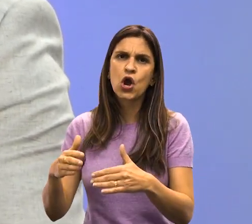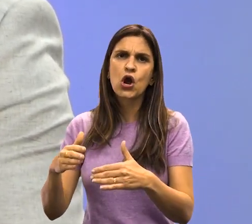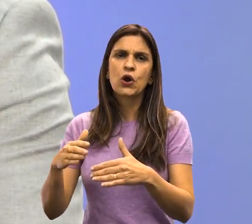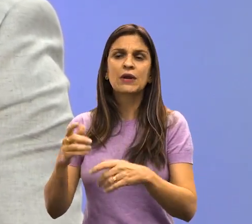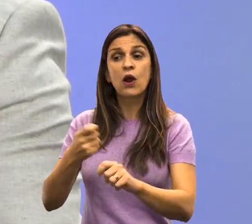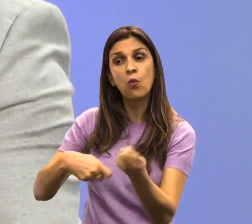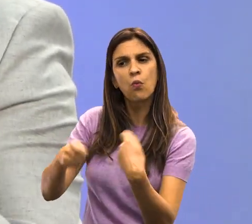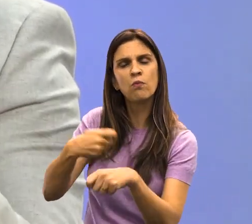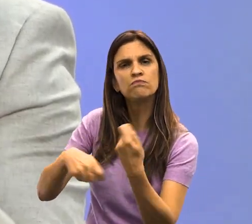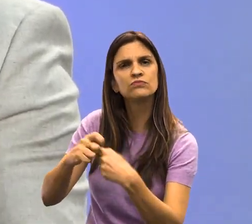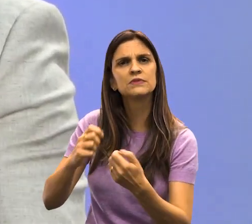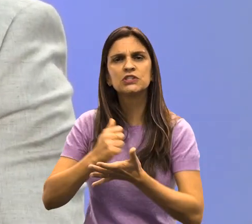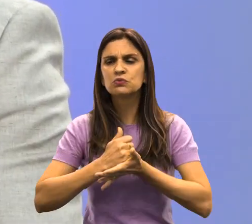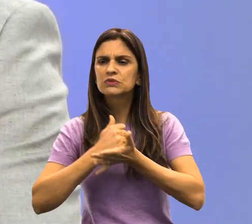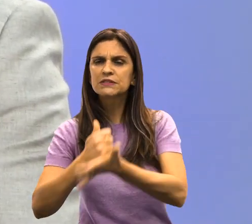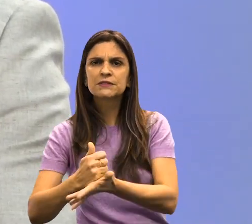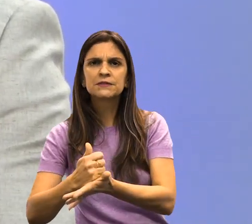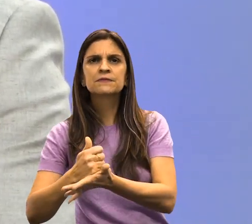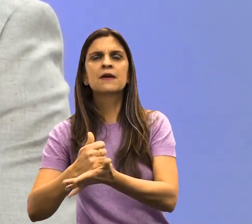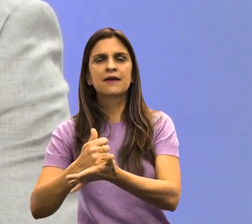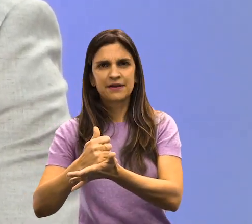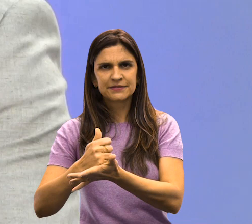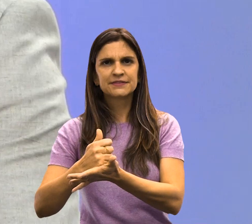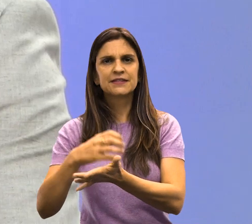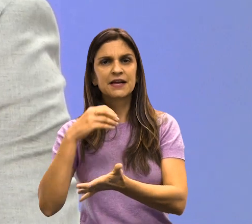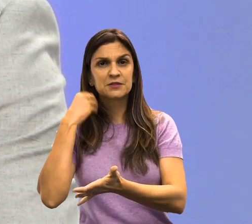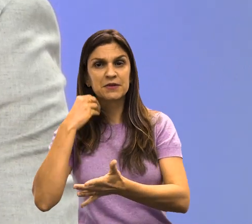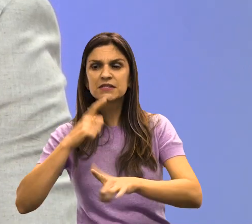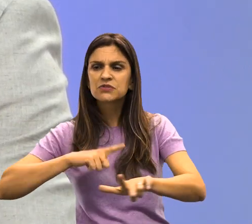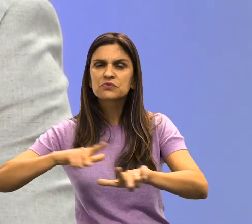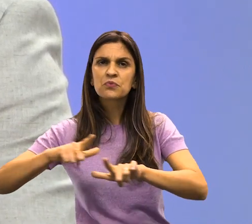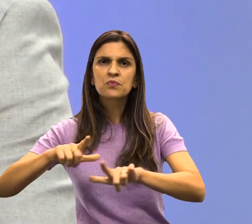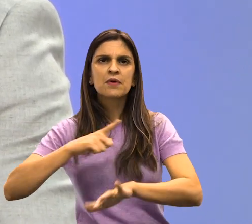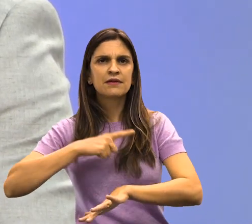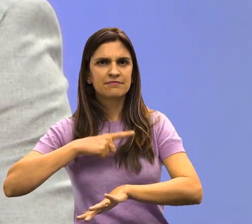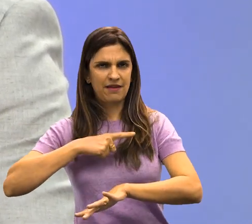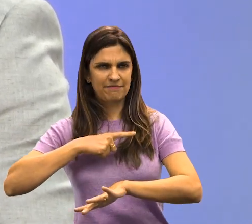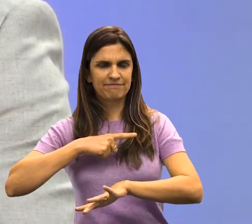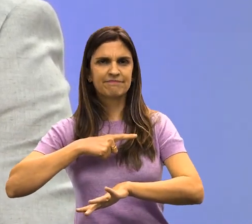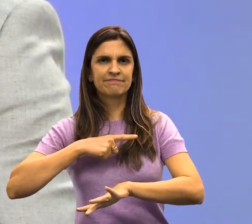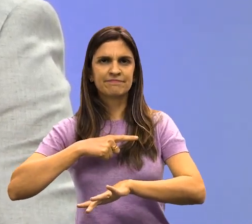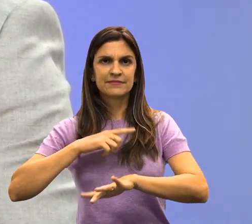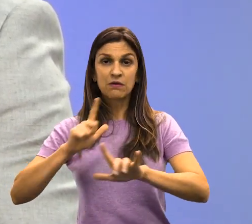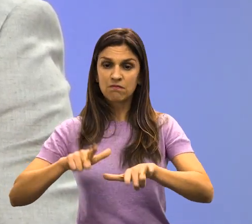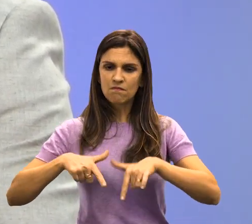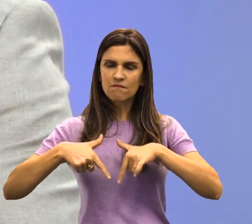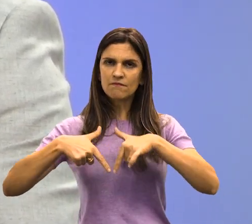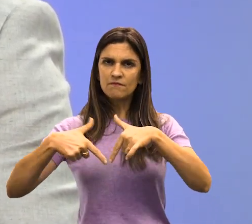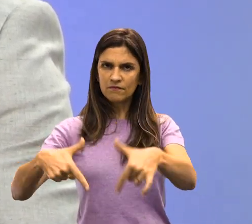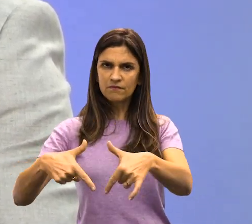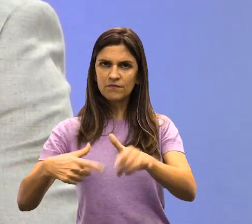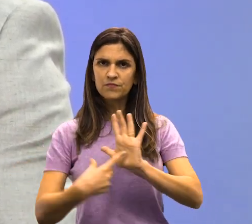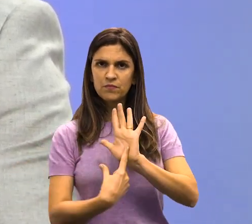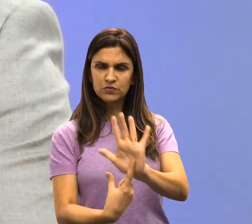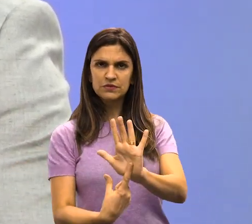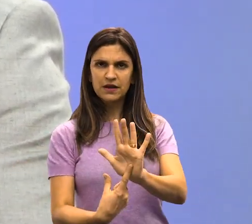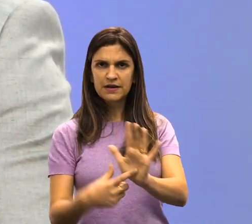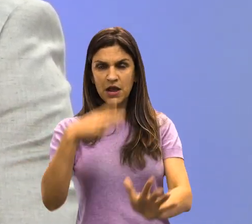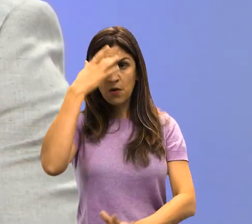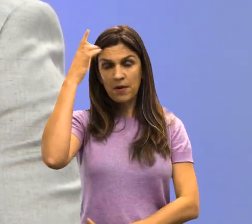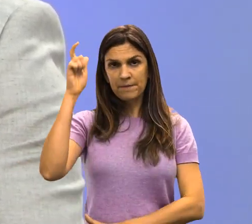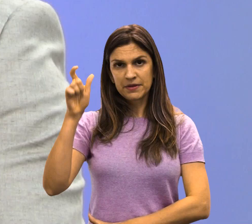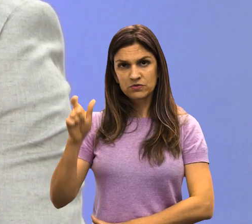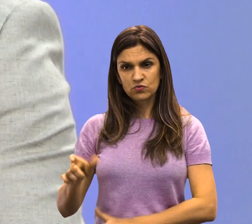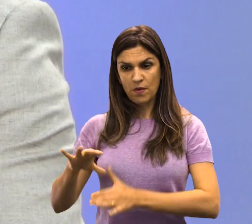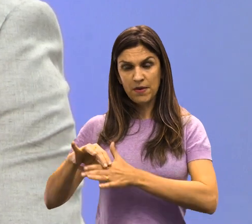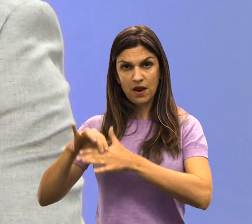está vivenciando, os assistentes. Então, a luta foi justamente para que nós tivéssemos alguém